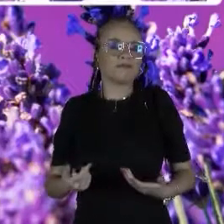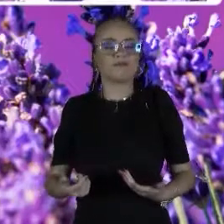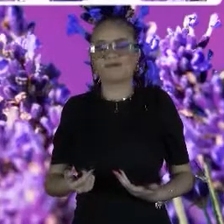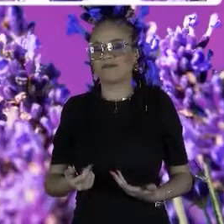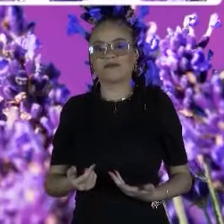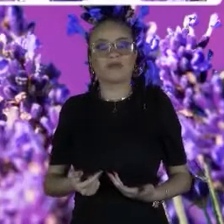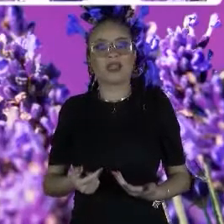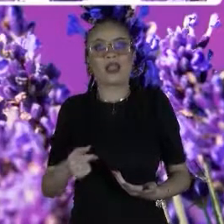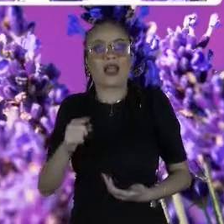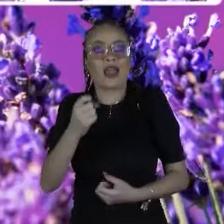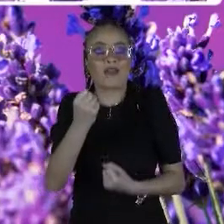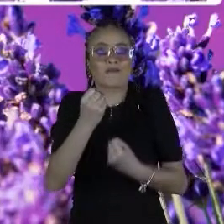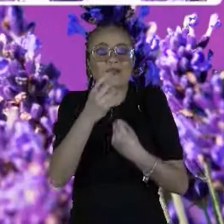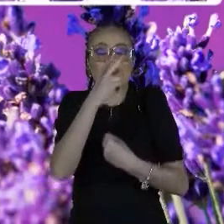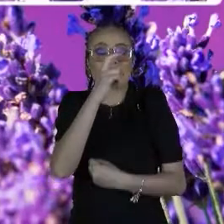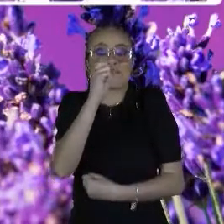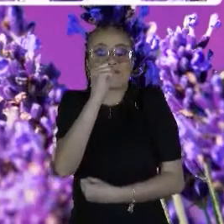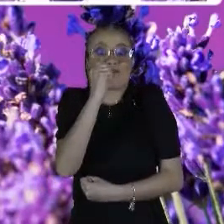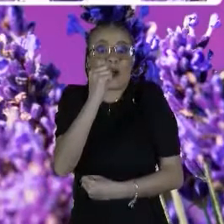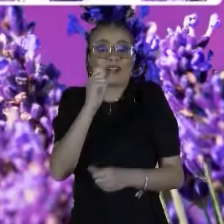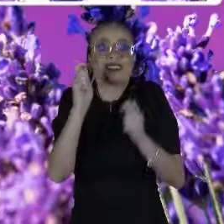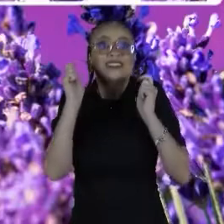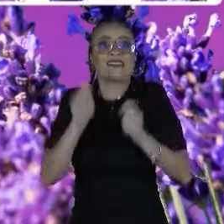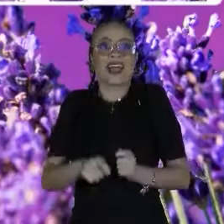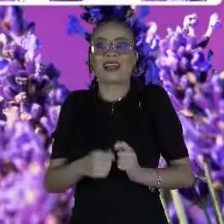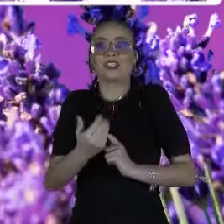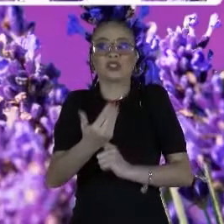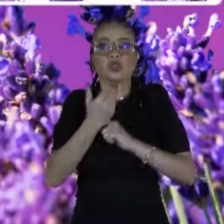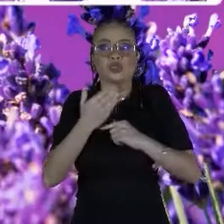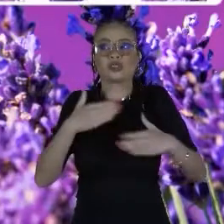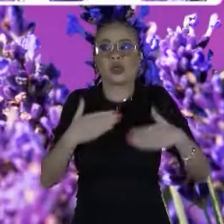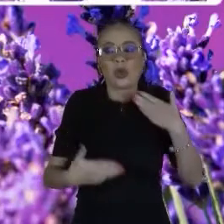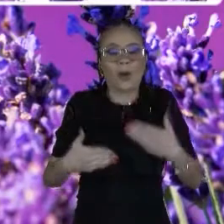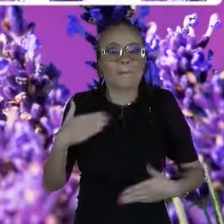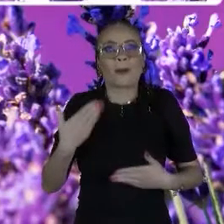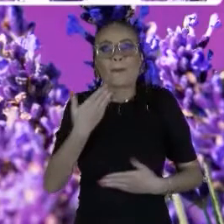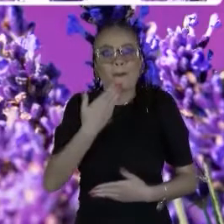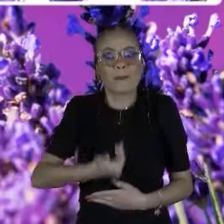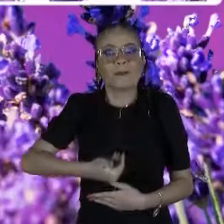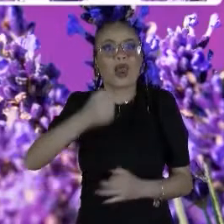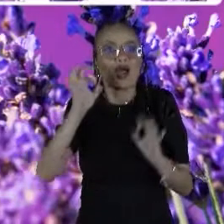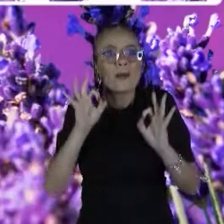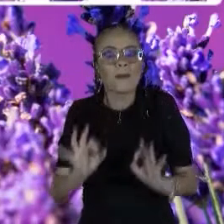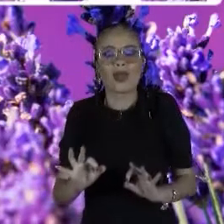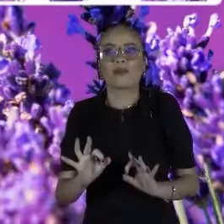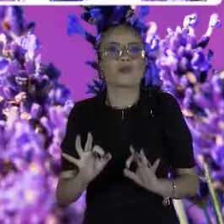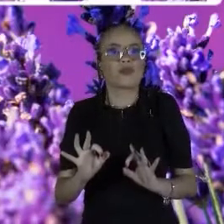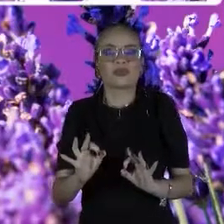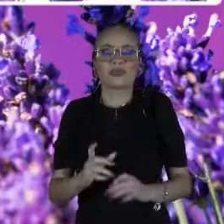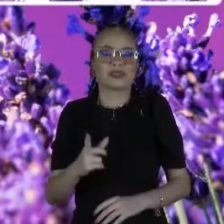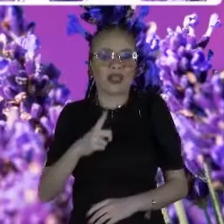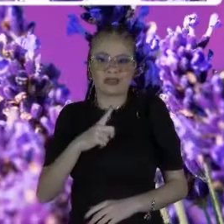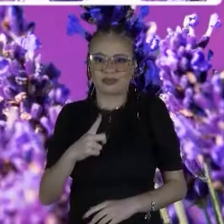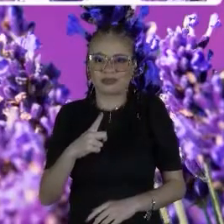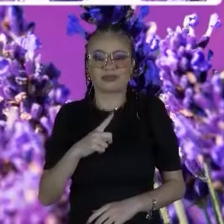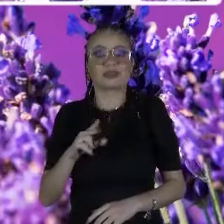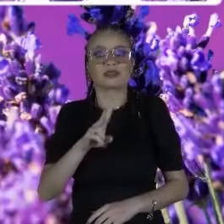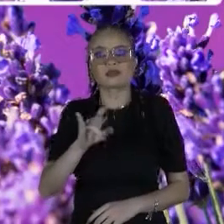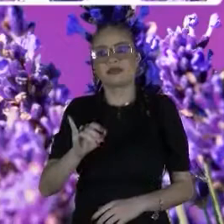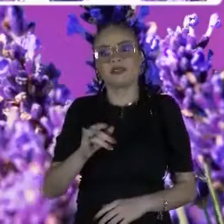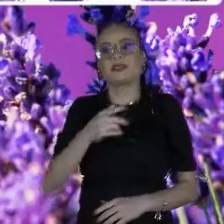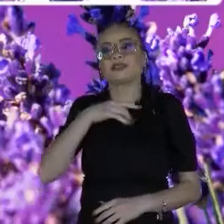como ele é potente ele mostra a potência que o óleo essencial tem um quando você